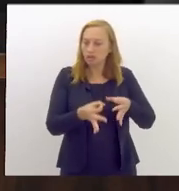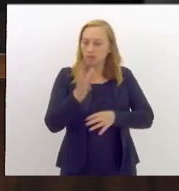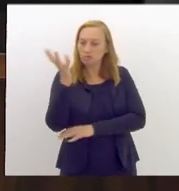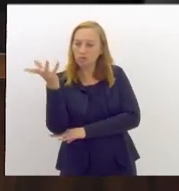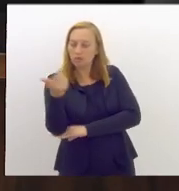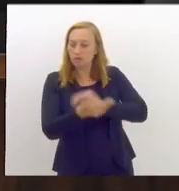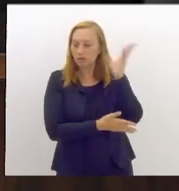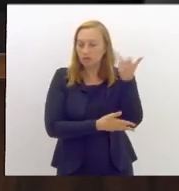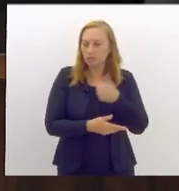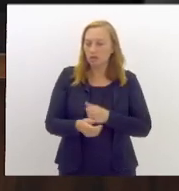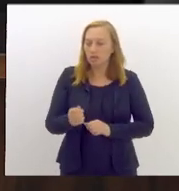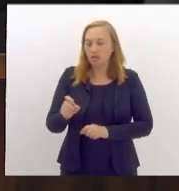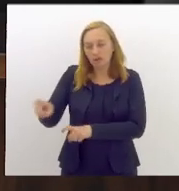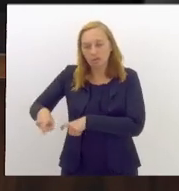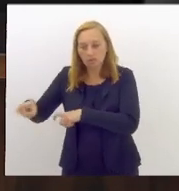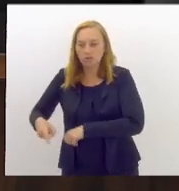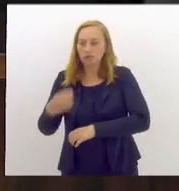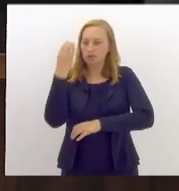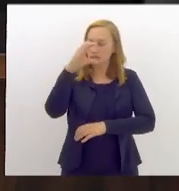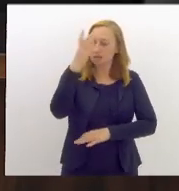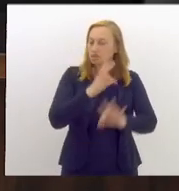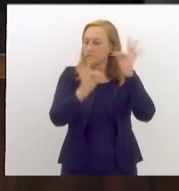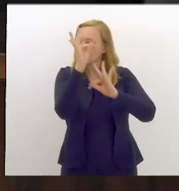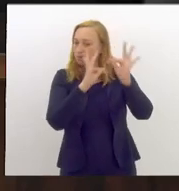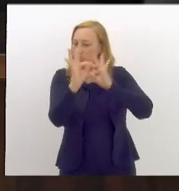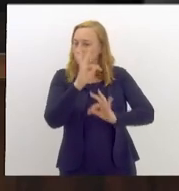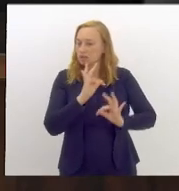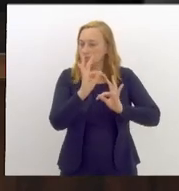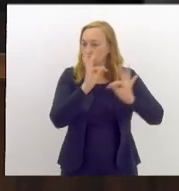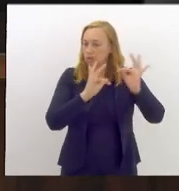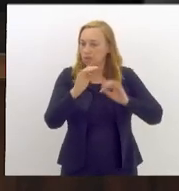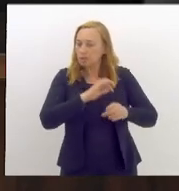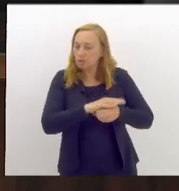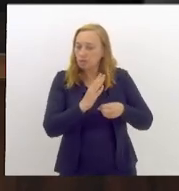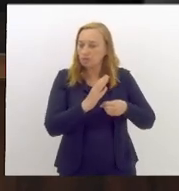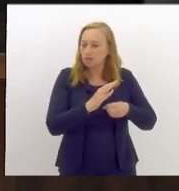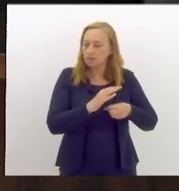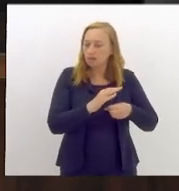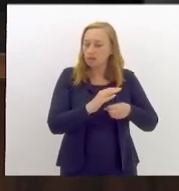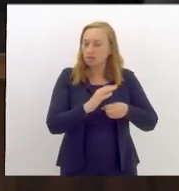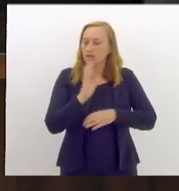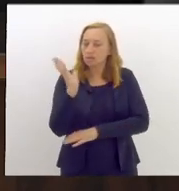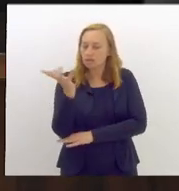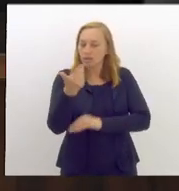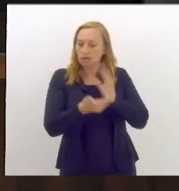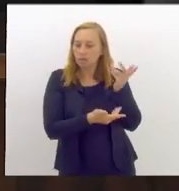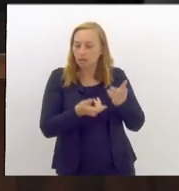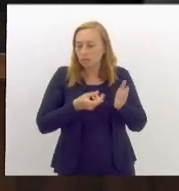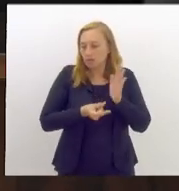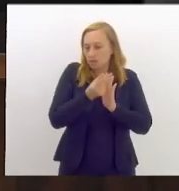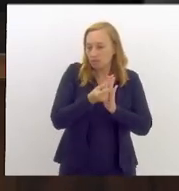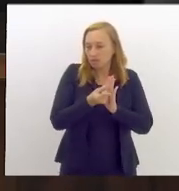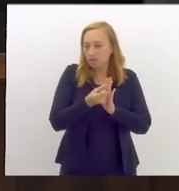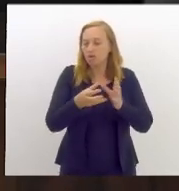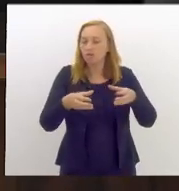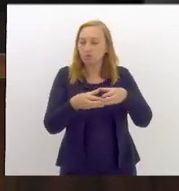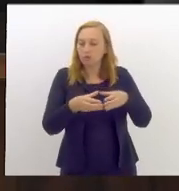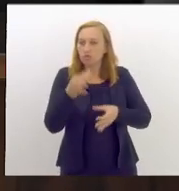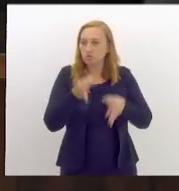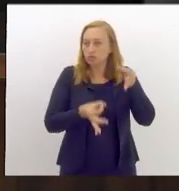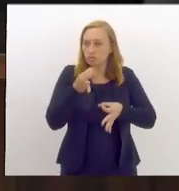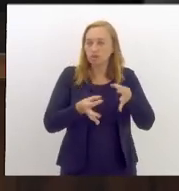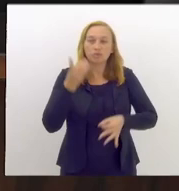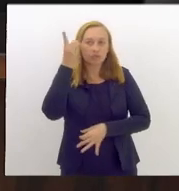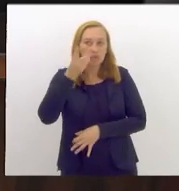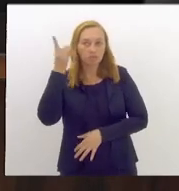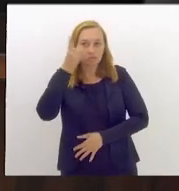ambiente agricultura Ciência e Tecnologia saneamento ambiental Minas e energia trabalha economia e orçamento para parecer pela comissão de condição